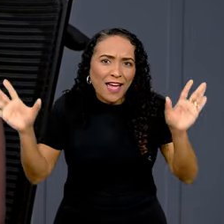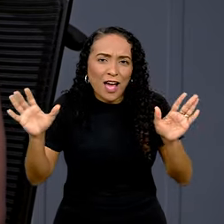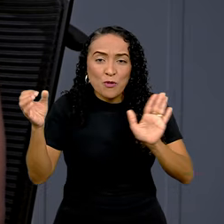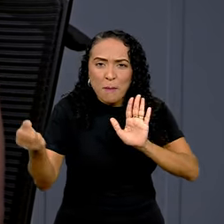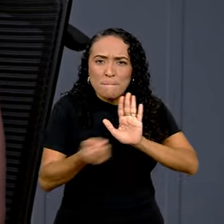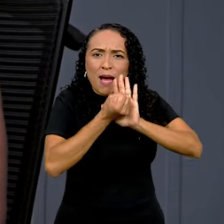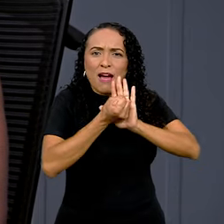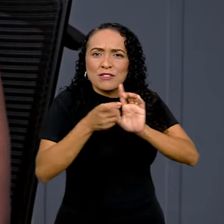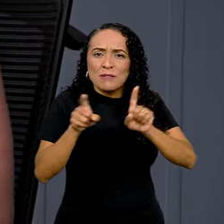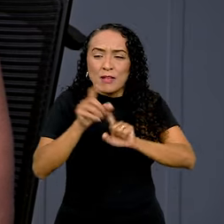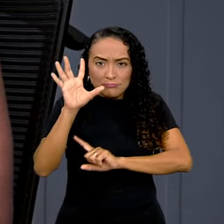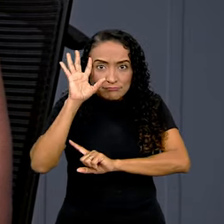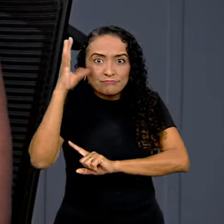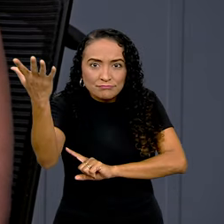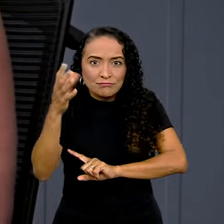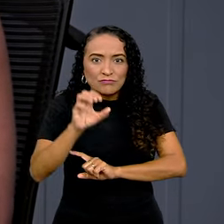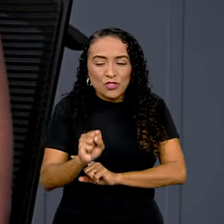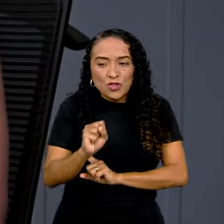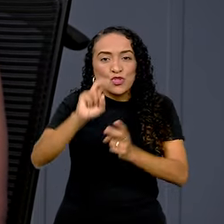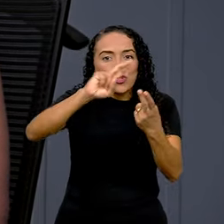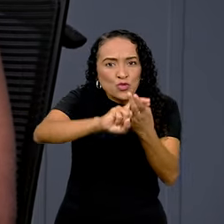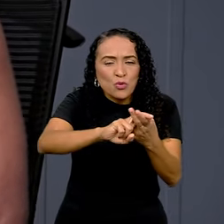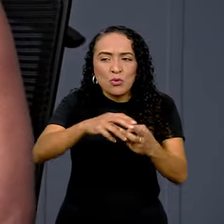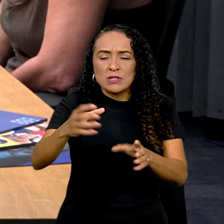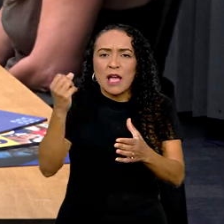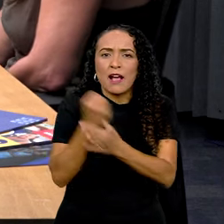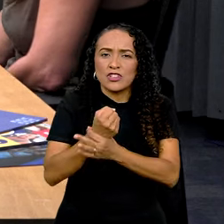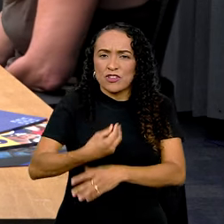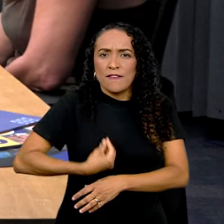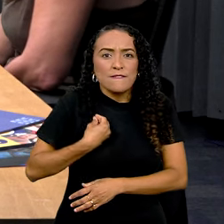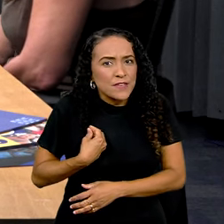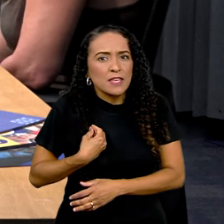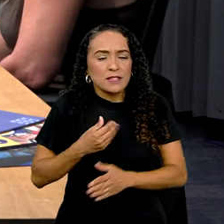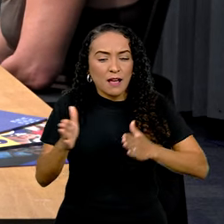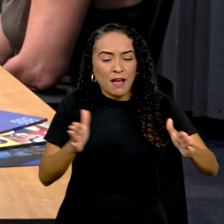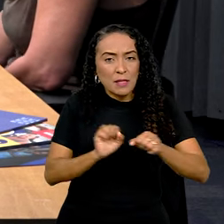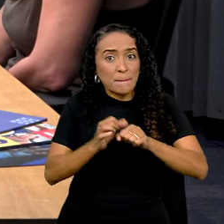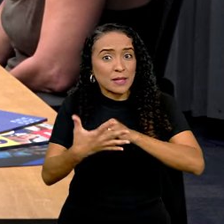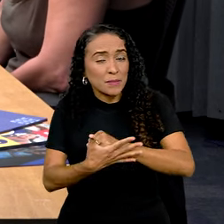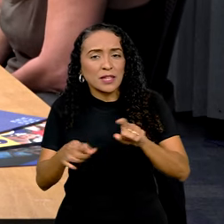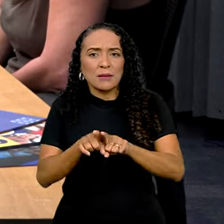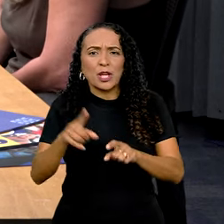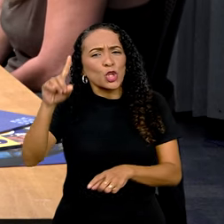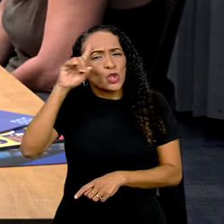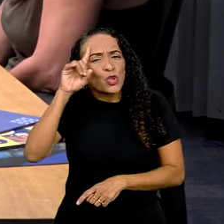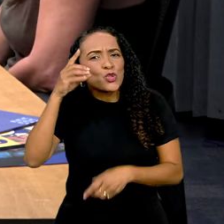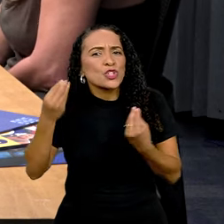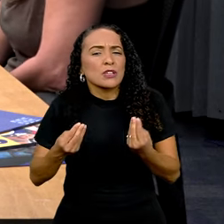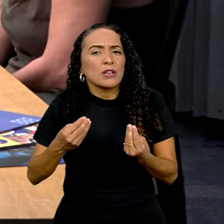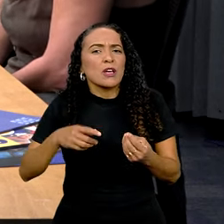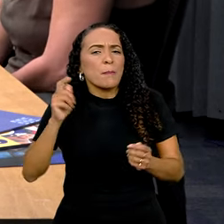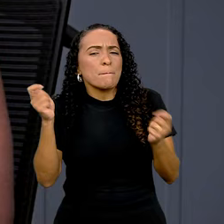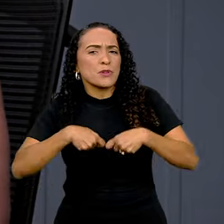Evidente os impactos e os resultados do SUS né garanti vidas aí durante a pandemia e todos os